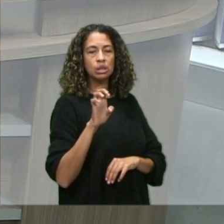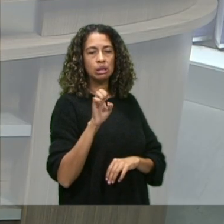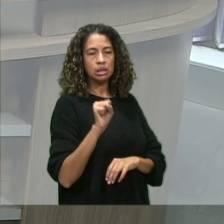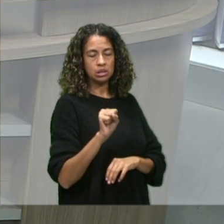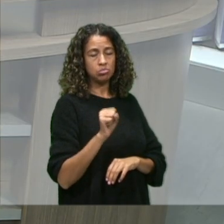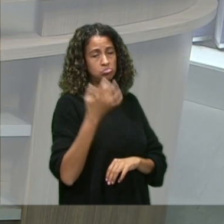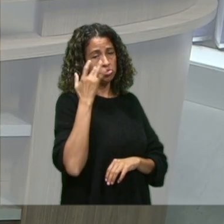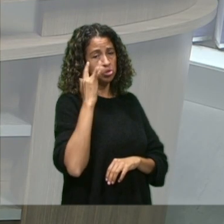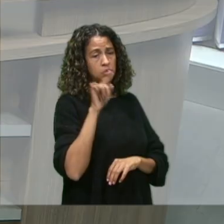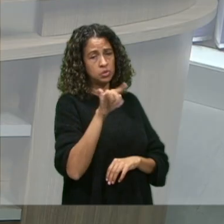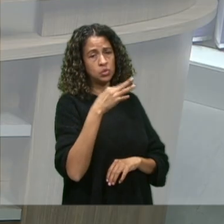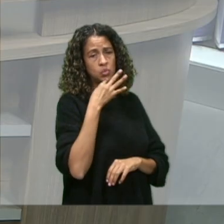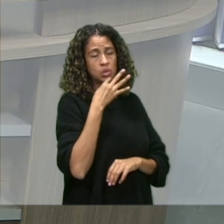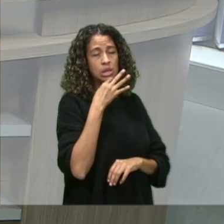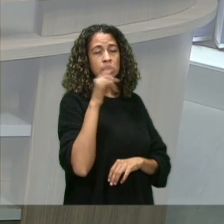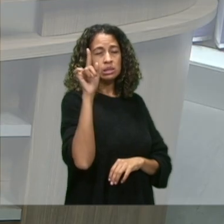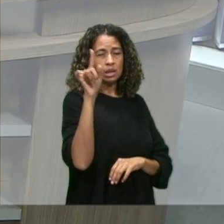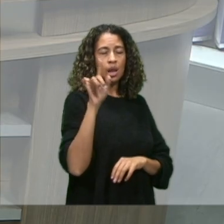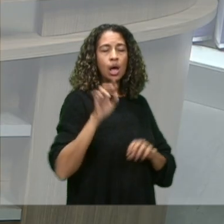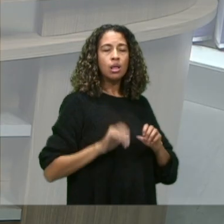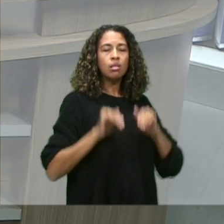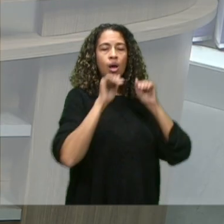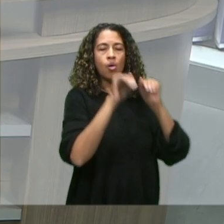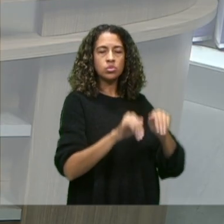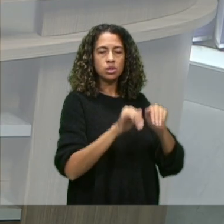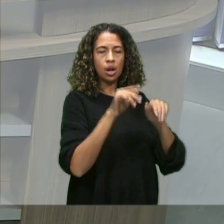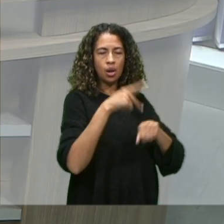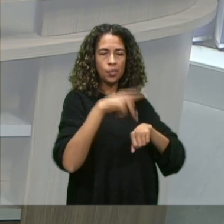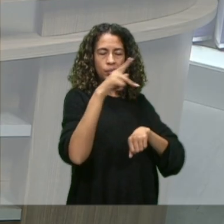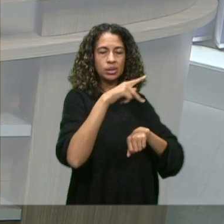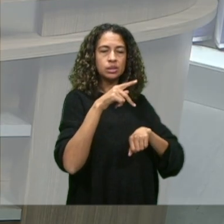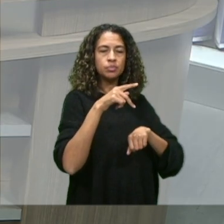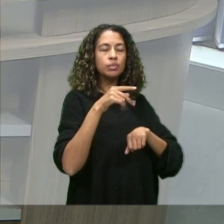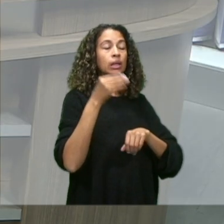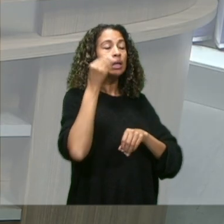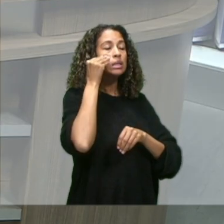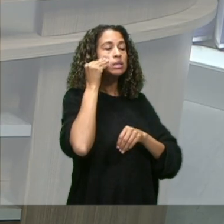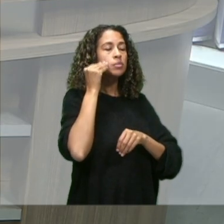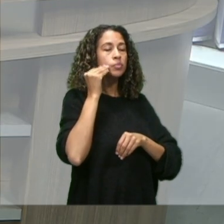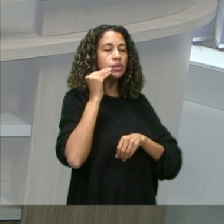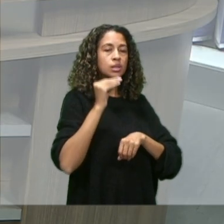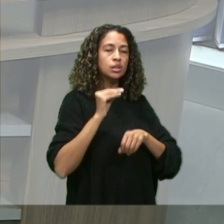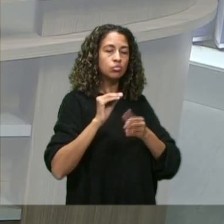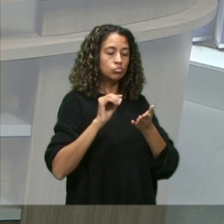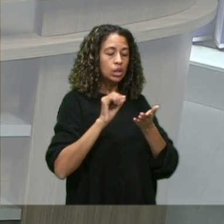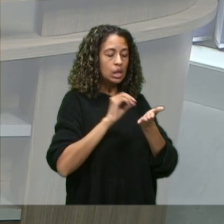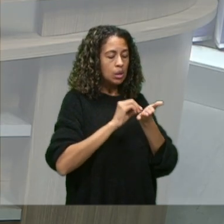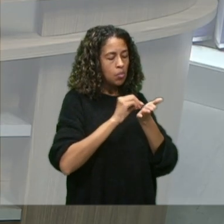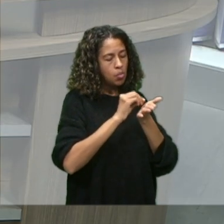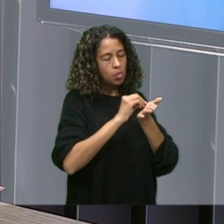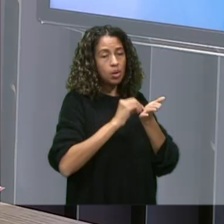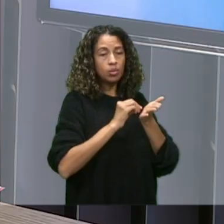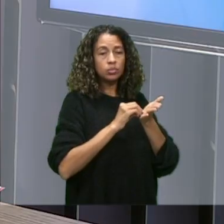ouviram falar, os aborígenes da Austrália, eles fazem pinturas e todo o desenho é com base do que eles veem